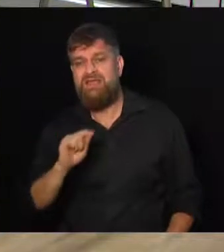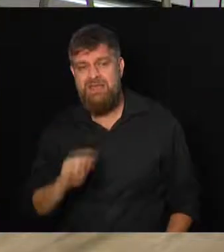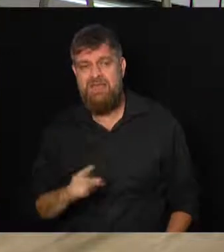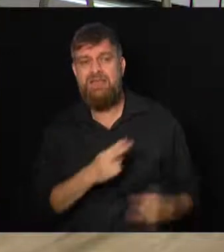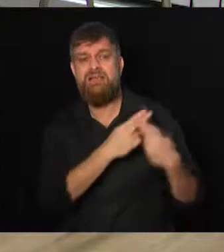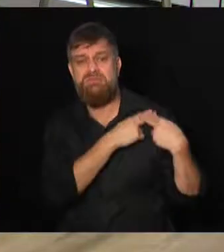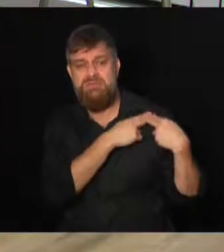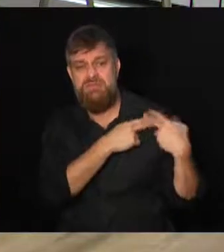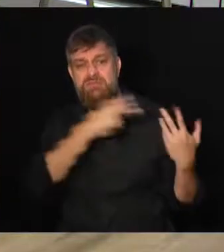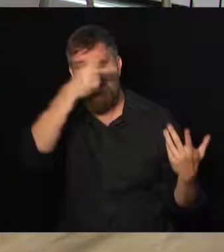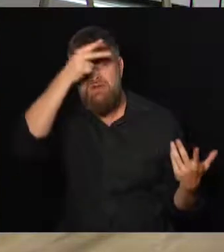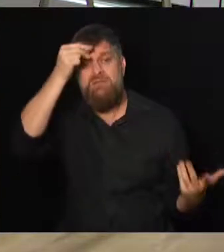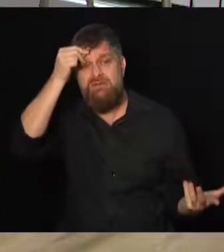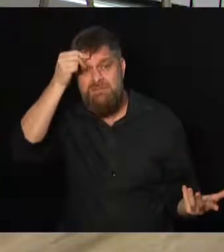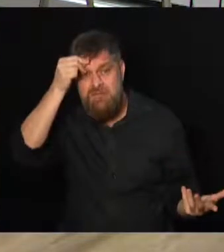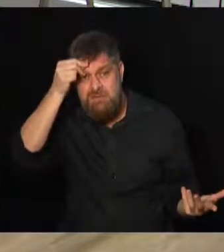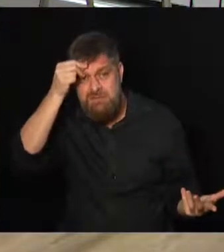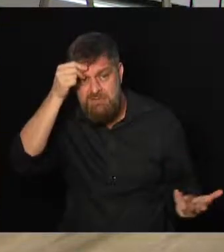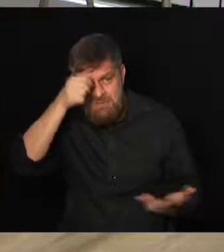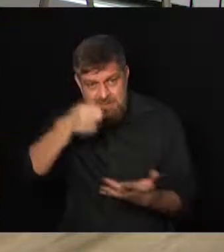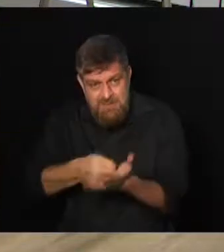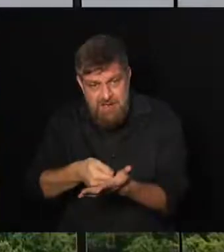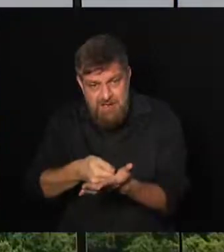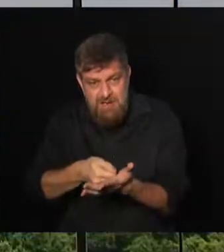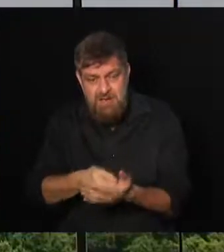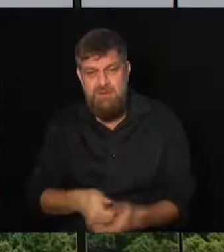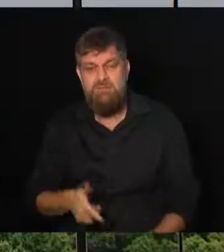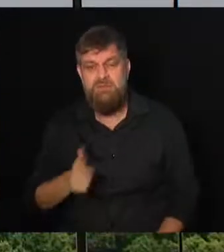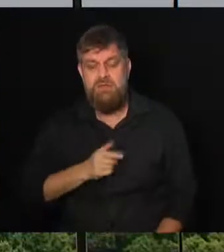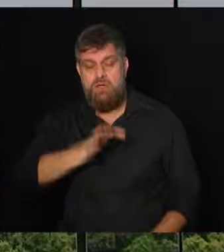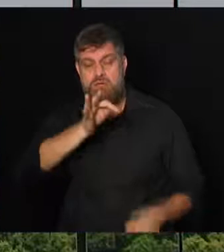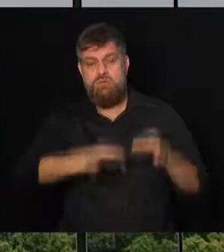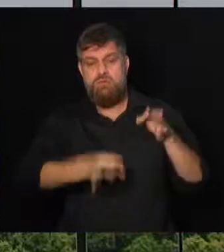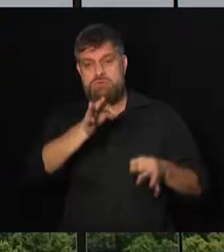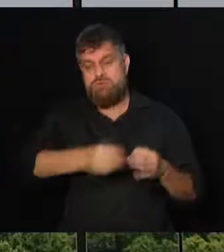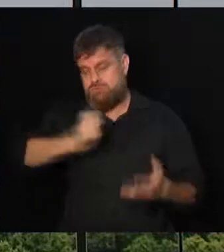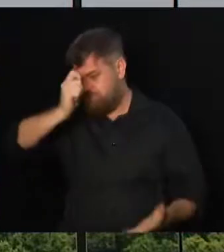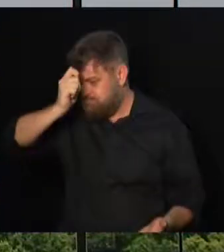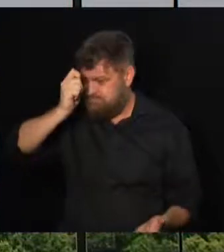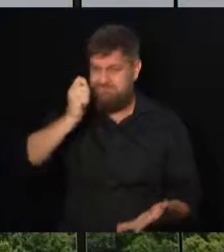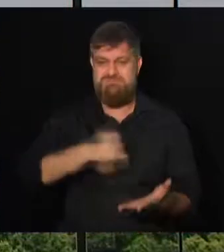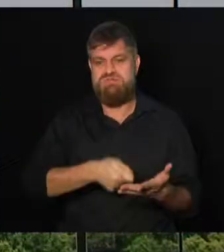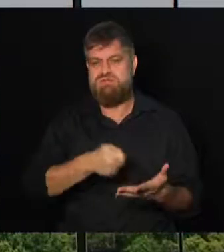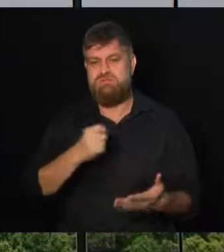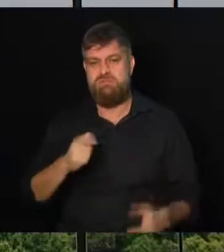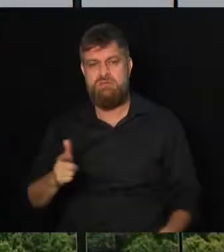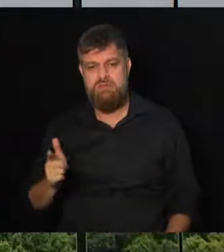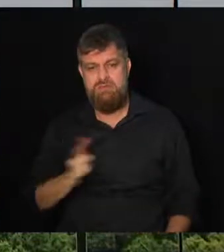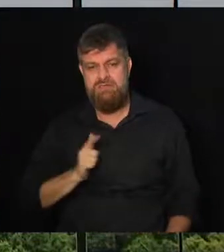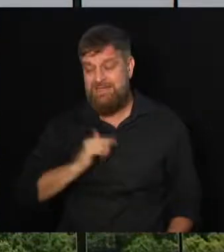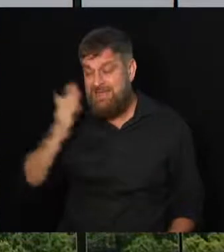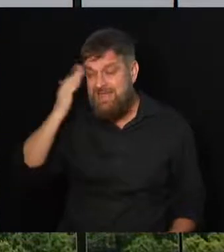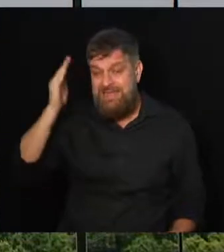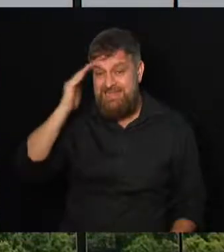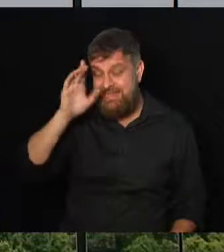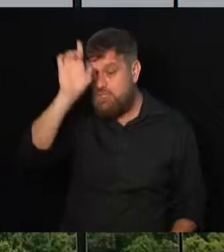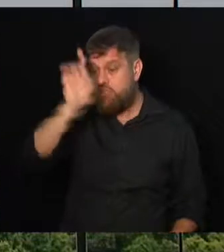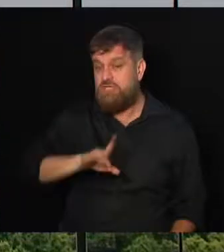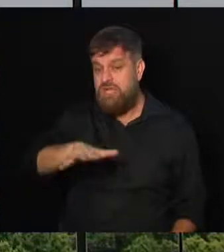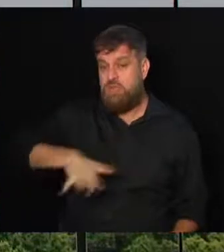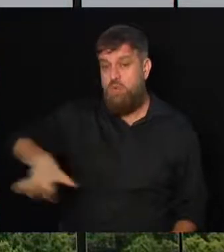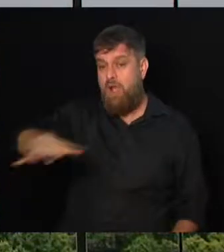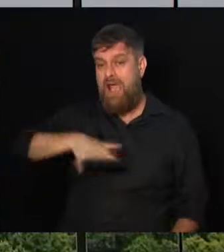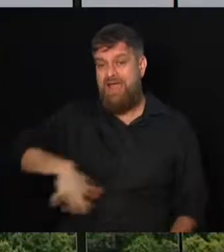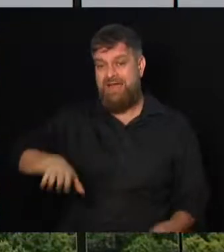município? Infelizmente, entendo que muitos juízes têm que fazer de direito sanitário, têm que entender de direito sanitário. Muitos